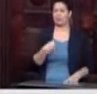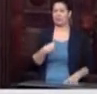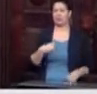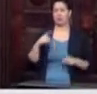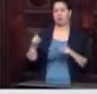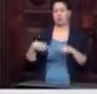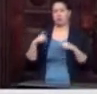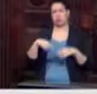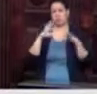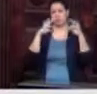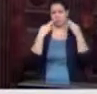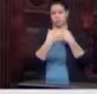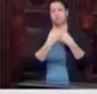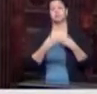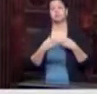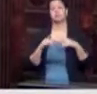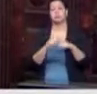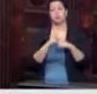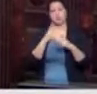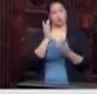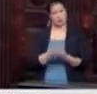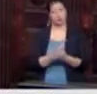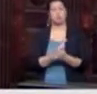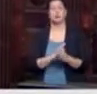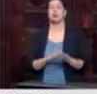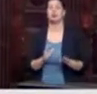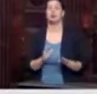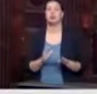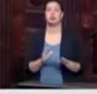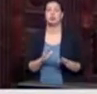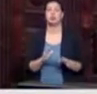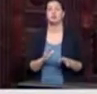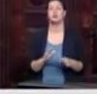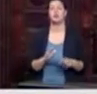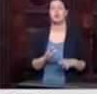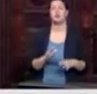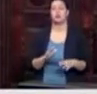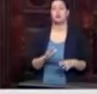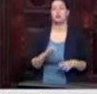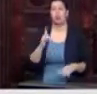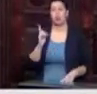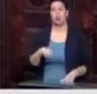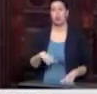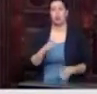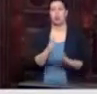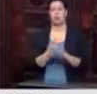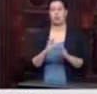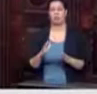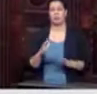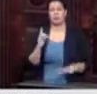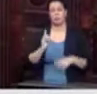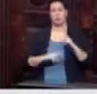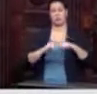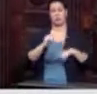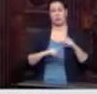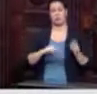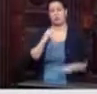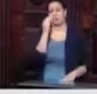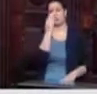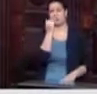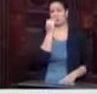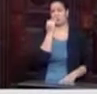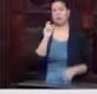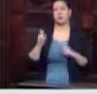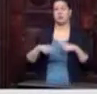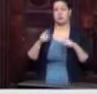agricultura familiar. Acabar com isso é acabar com a produção de alimentos através da agricultura